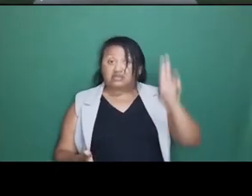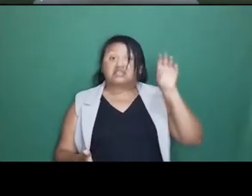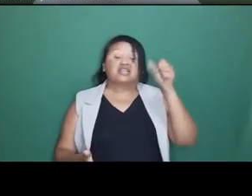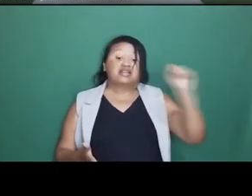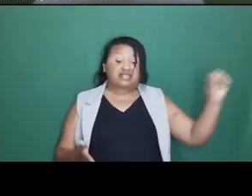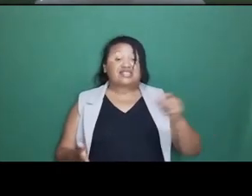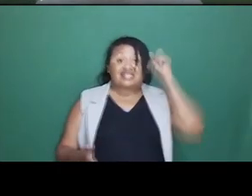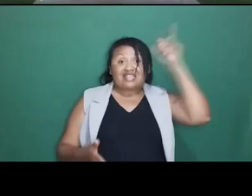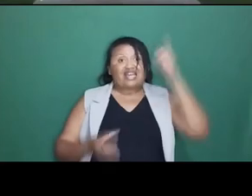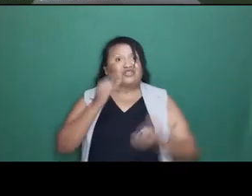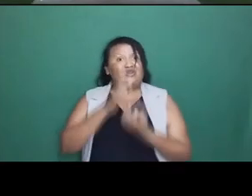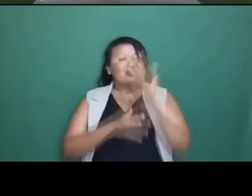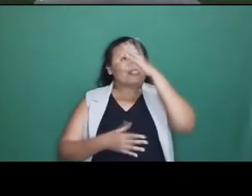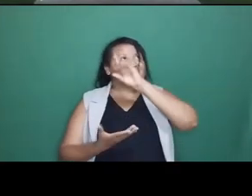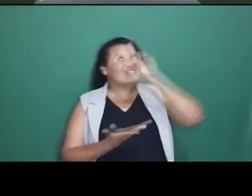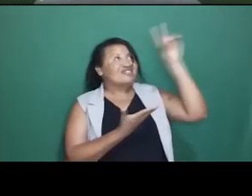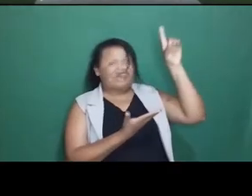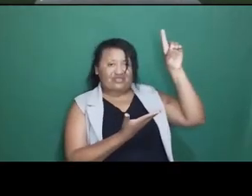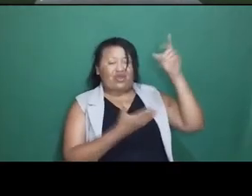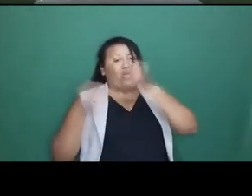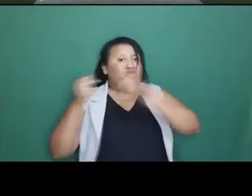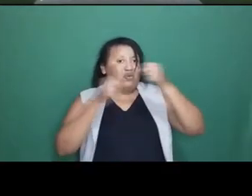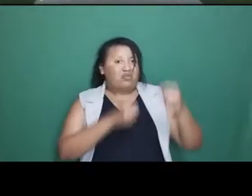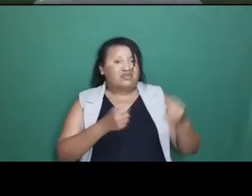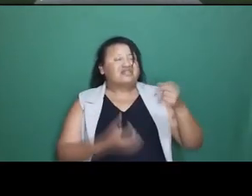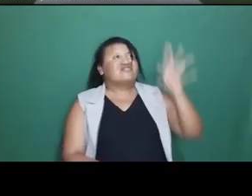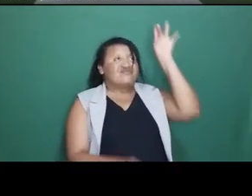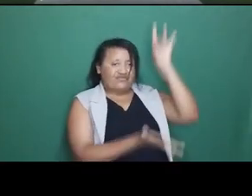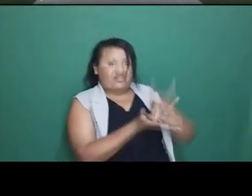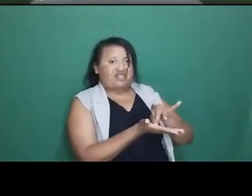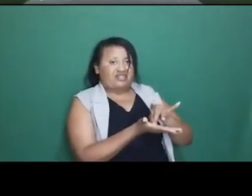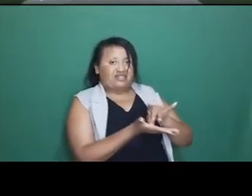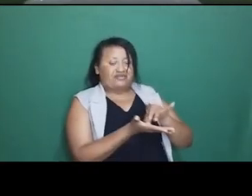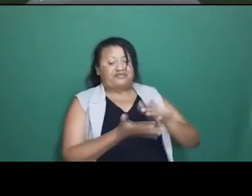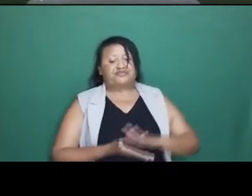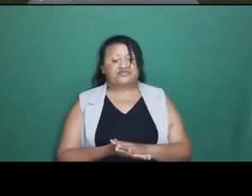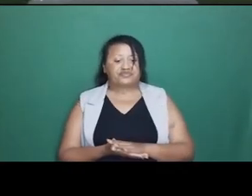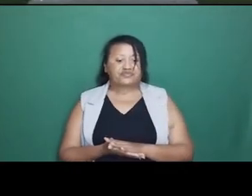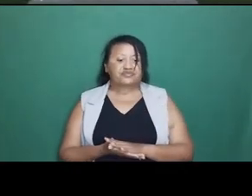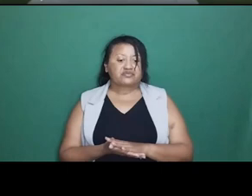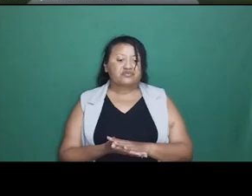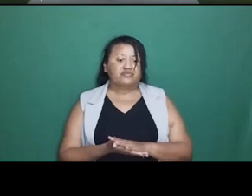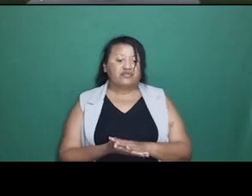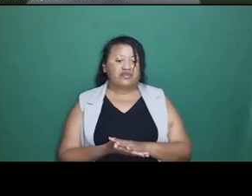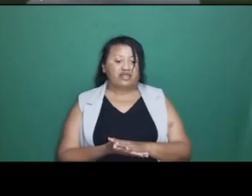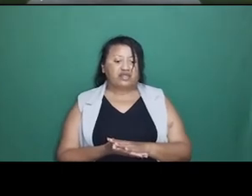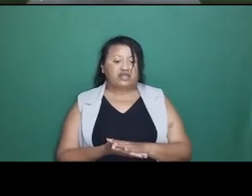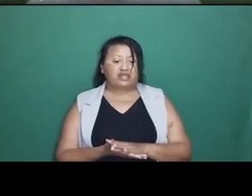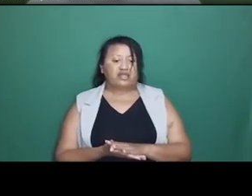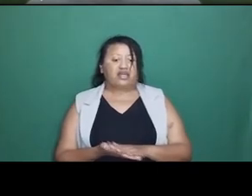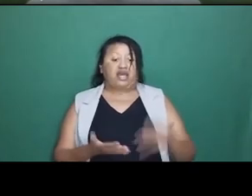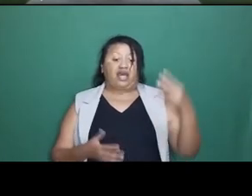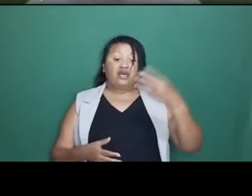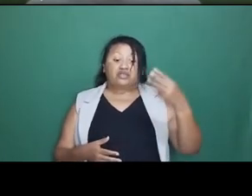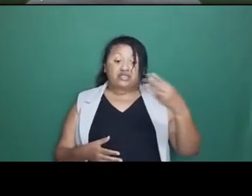a ideia da origem Divina do poder real do terceiro item é pedir